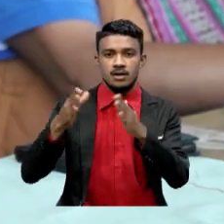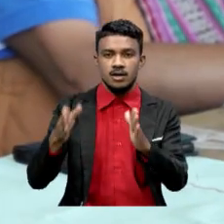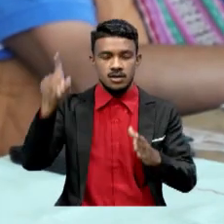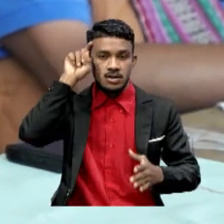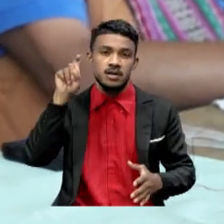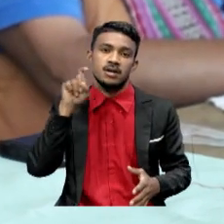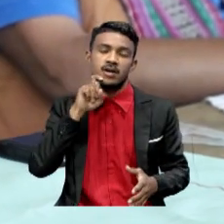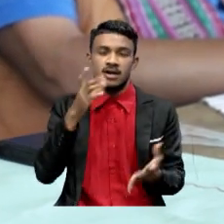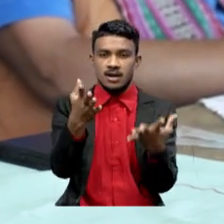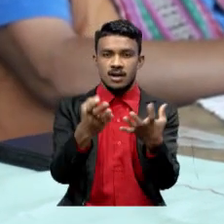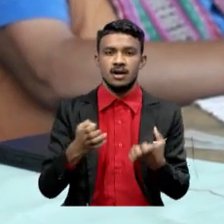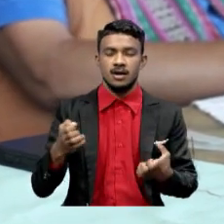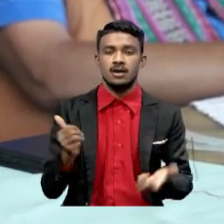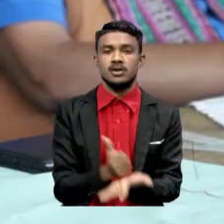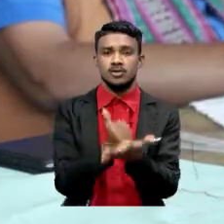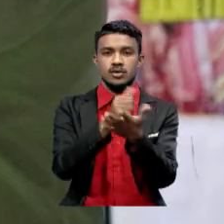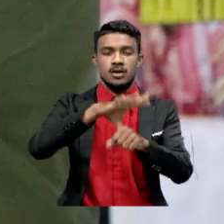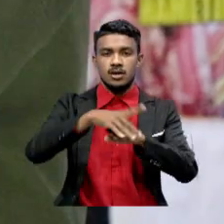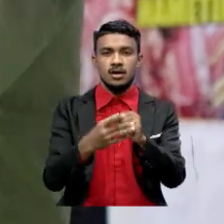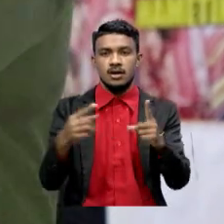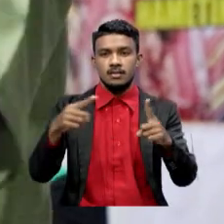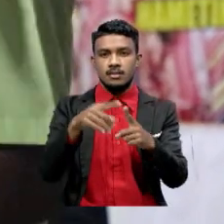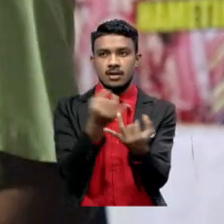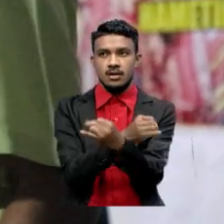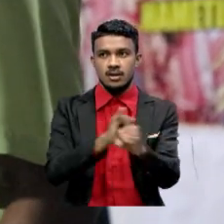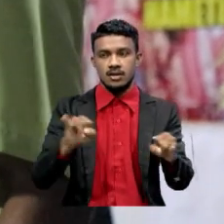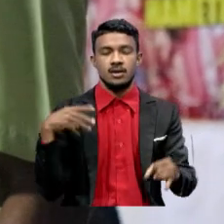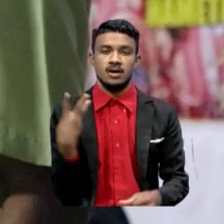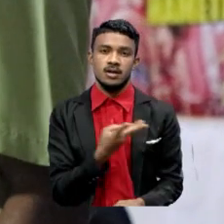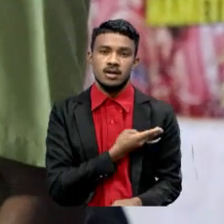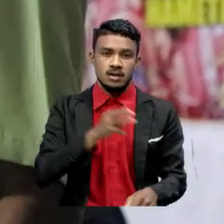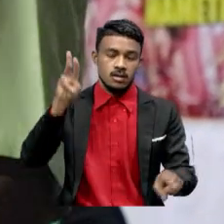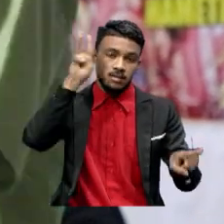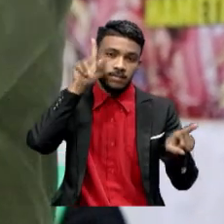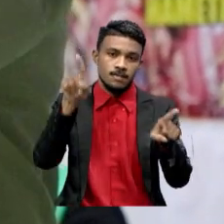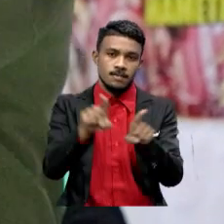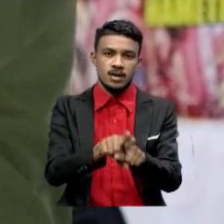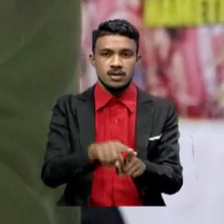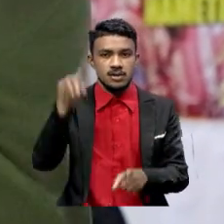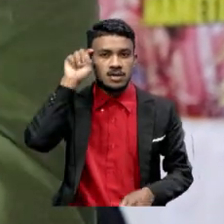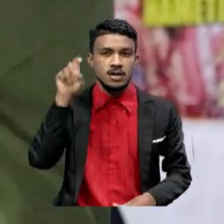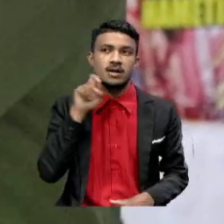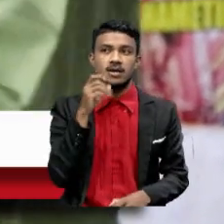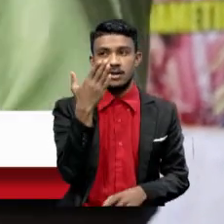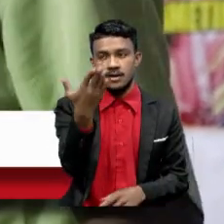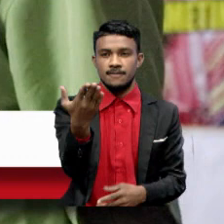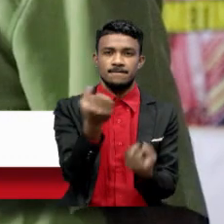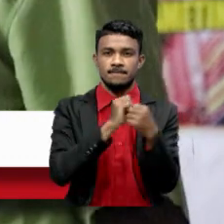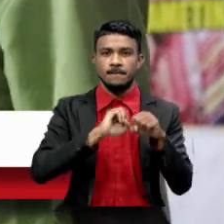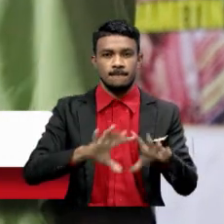atu defende raine ba ukum rasikan. Masih kita ni amau sanana ni husik